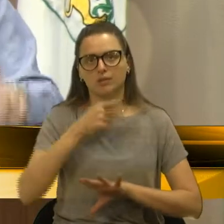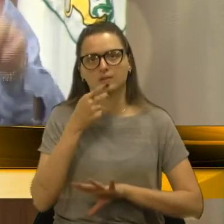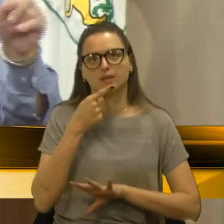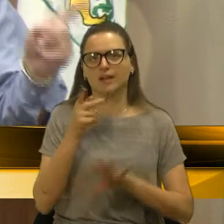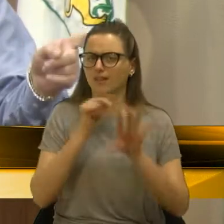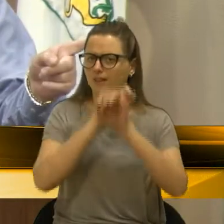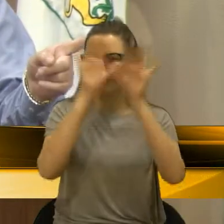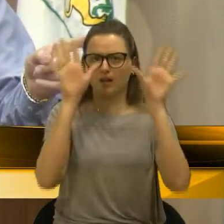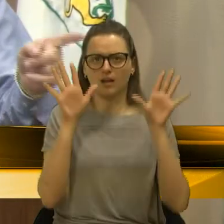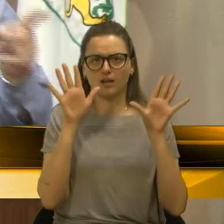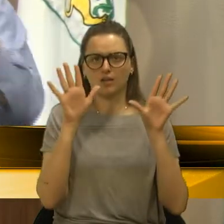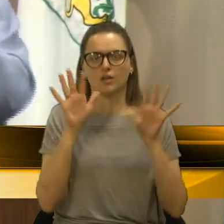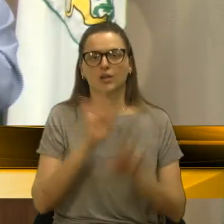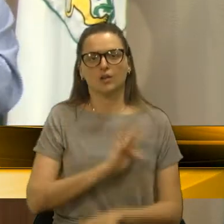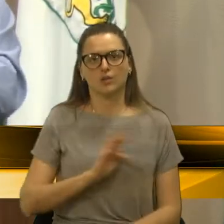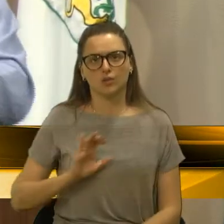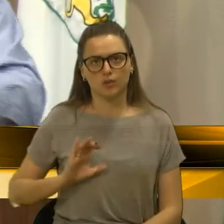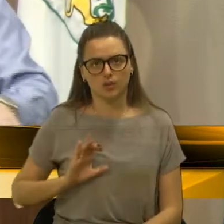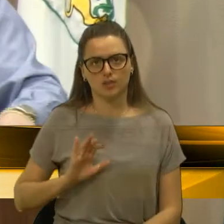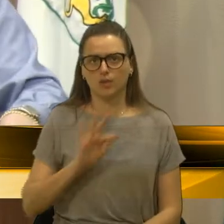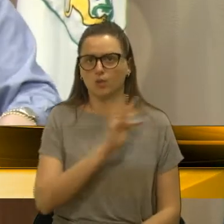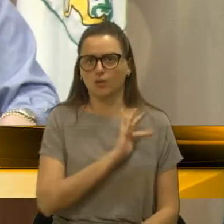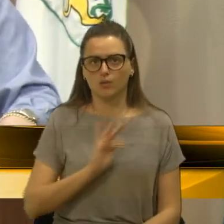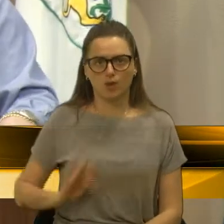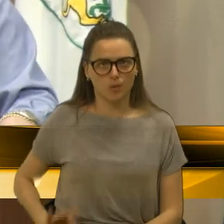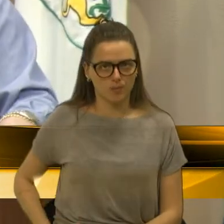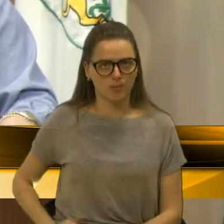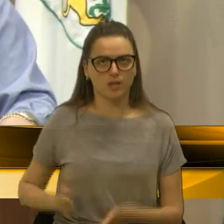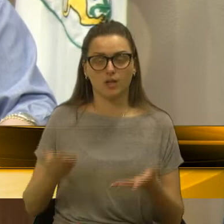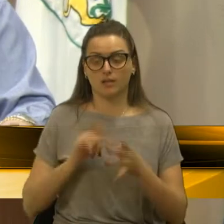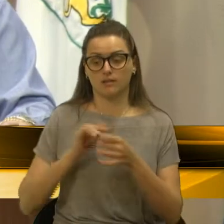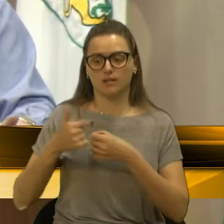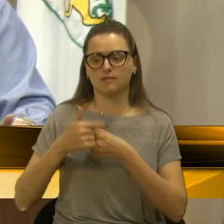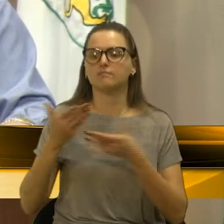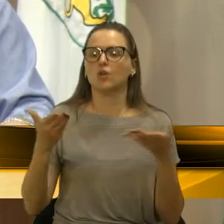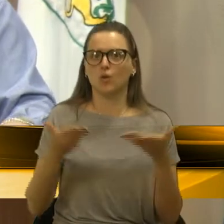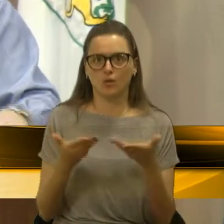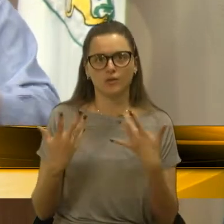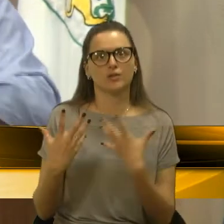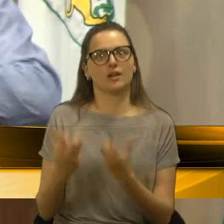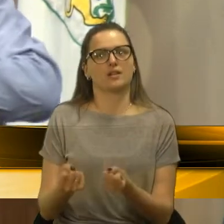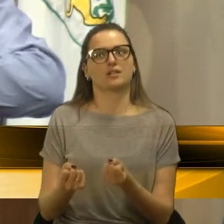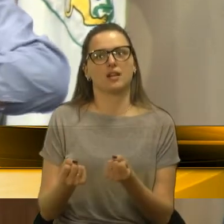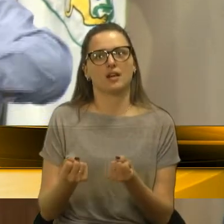clara que tanto Flores da Cunha quanto Farroupilha hoje já permitem a instalação,